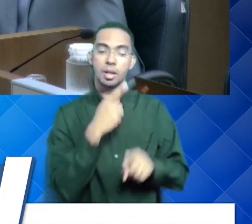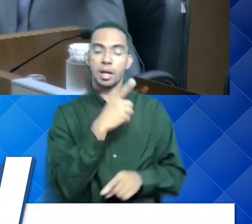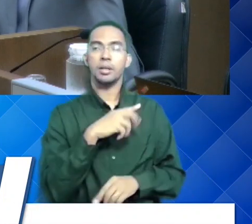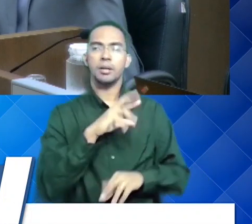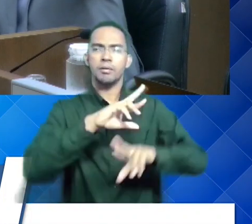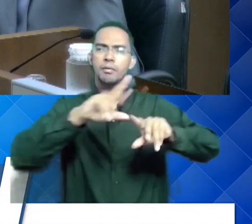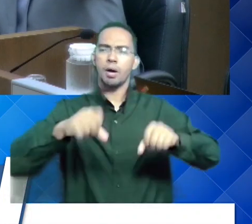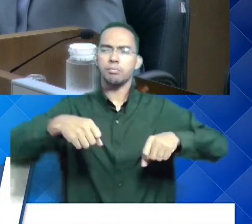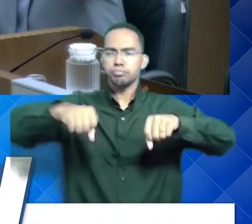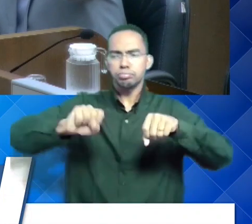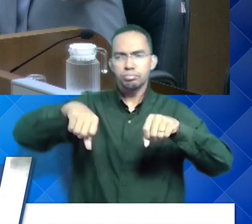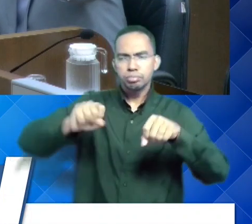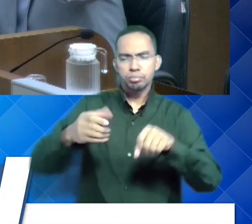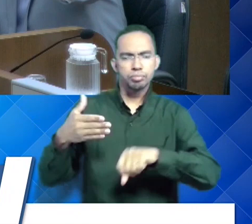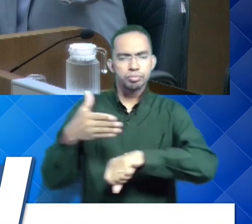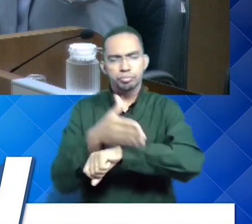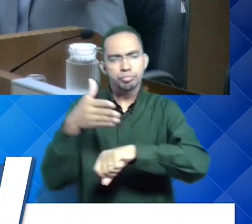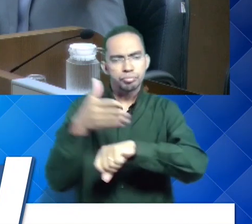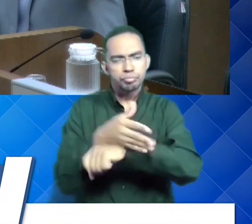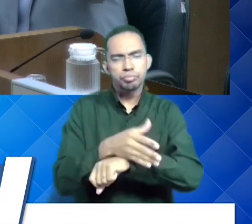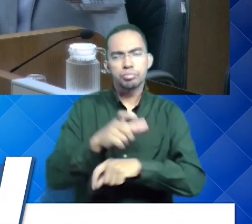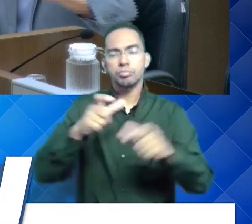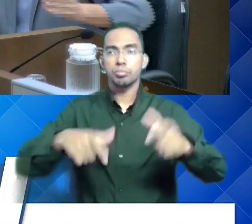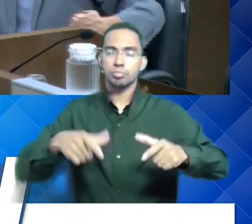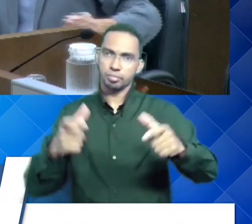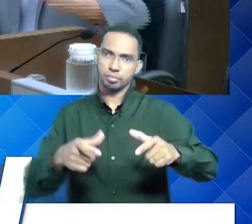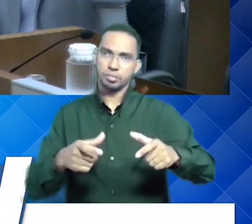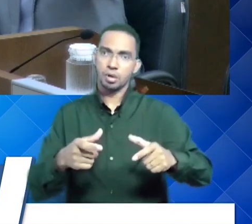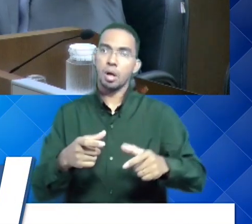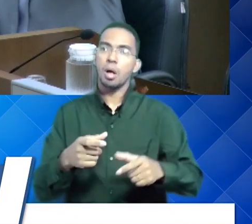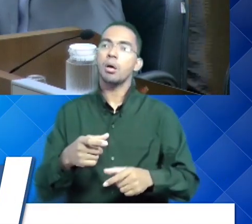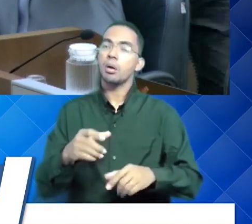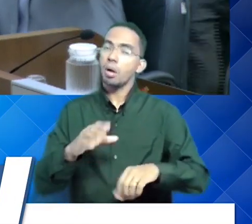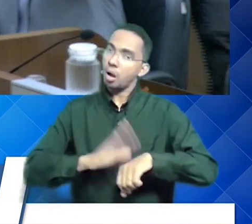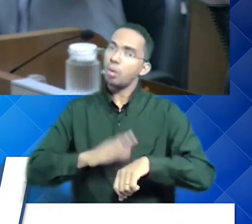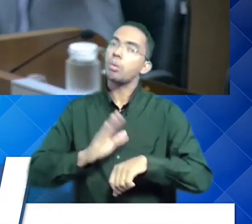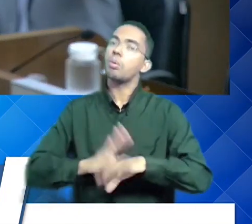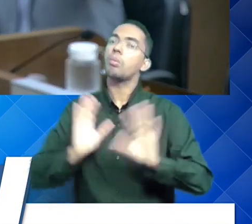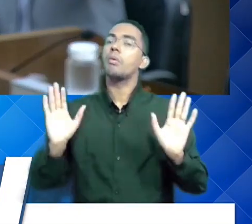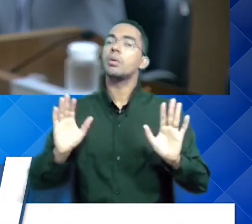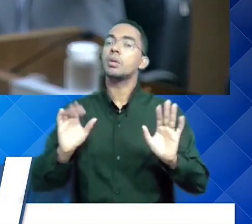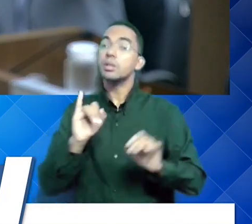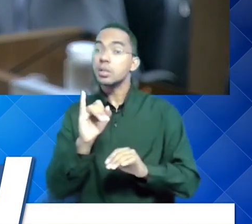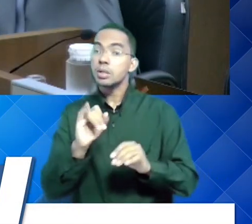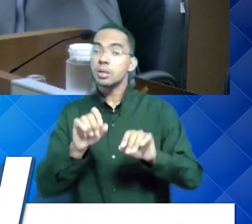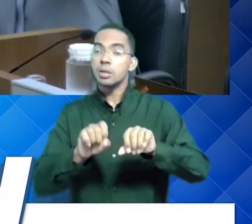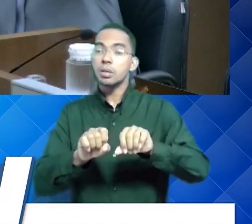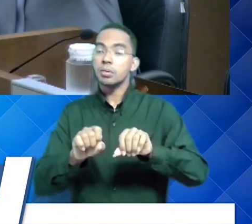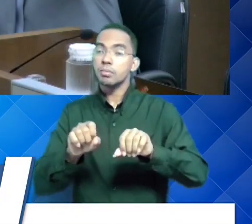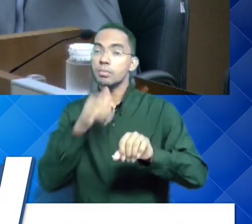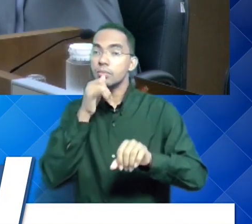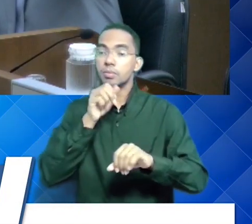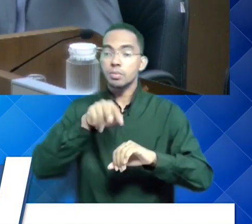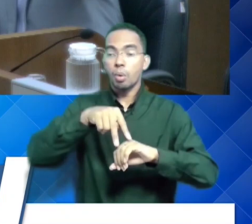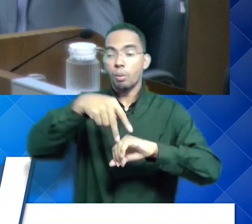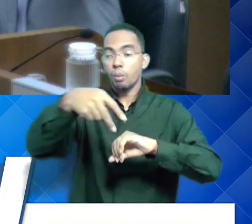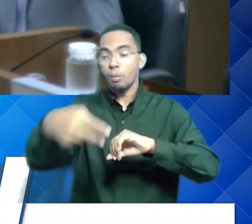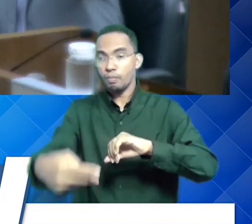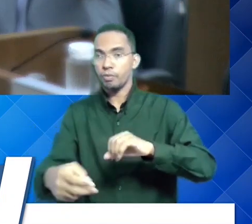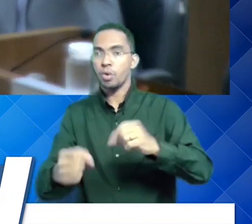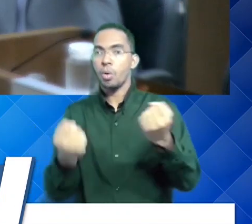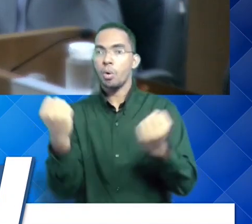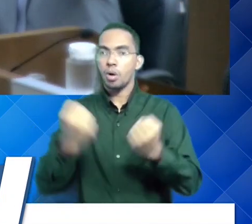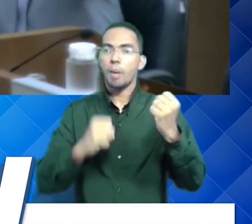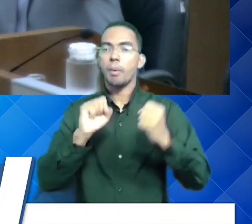motoqueiros passam nessa região, e uma hora, se cair um carro pode